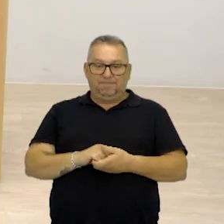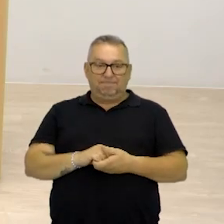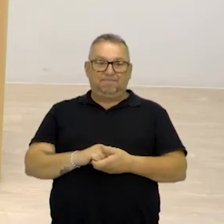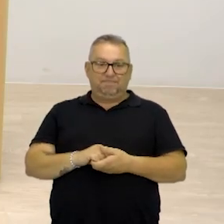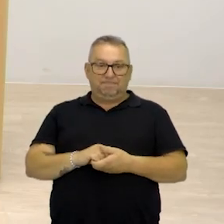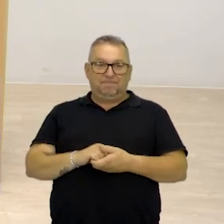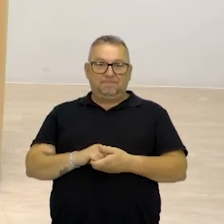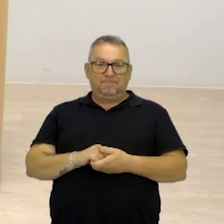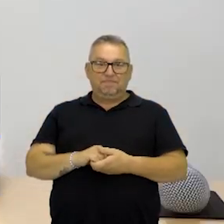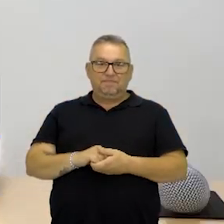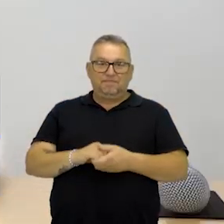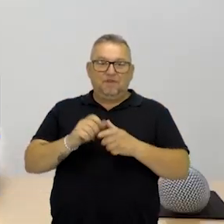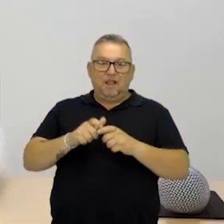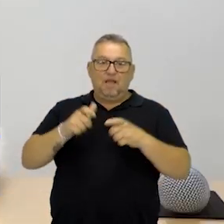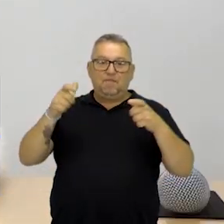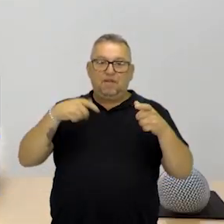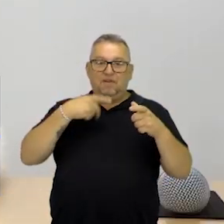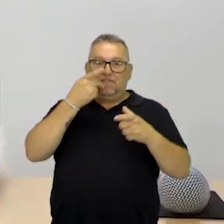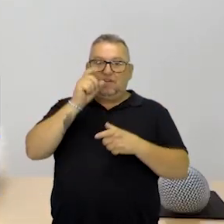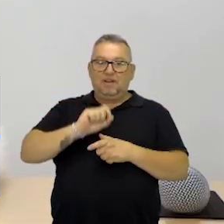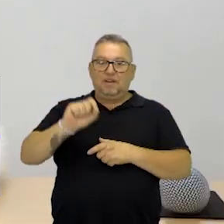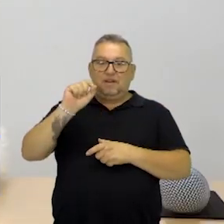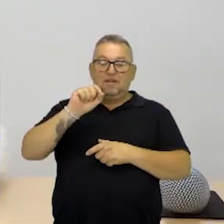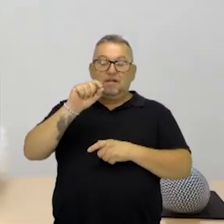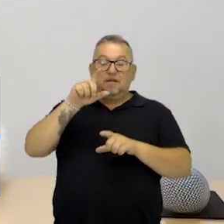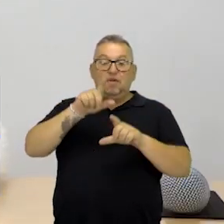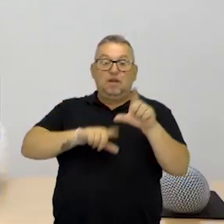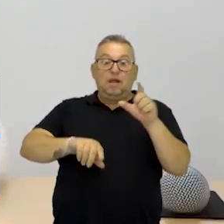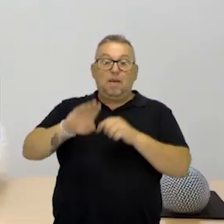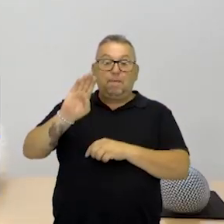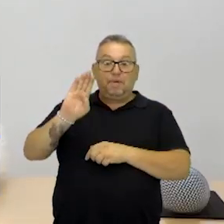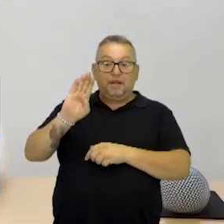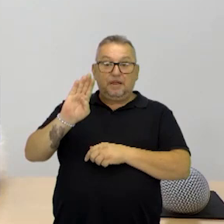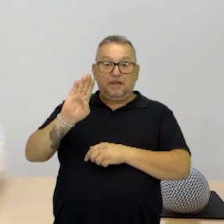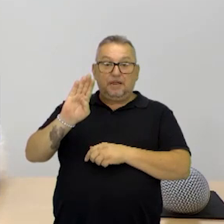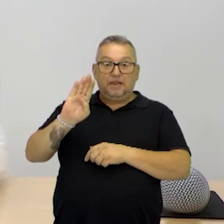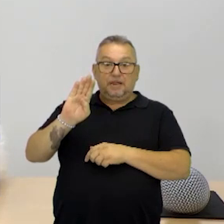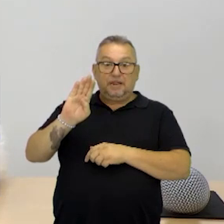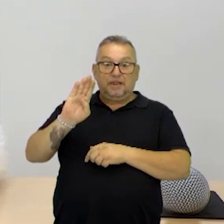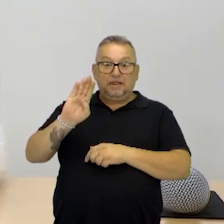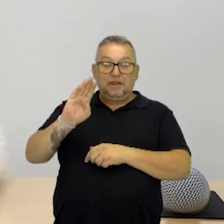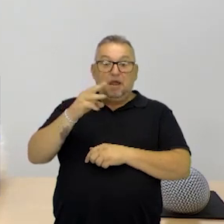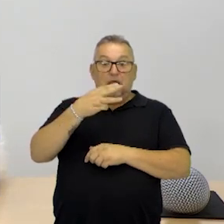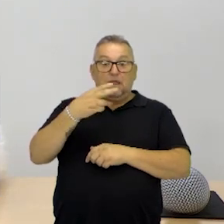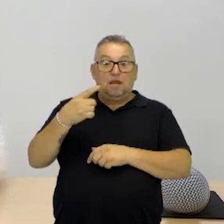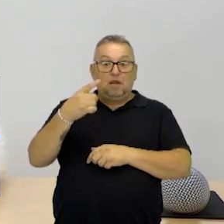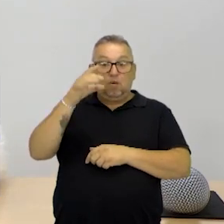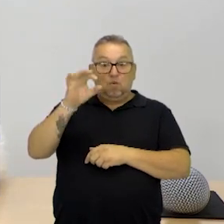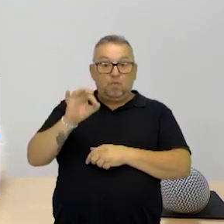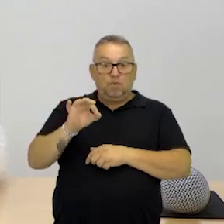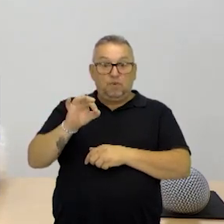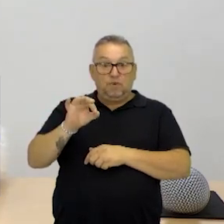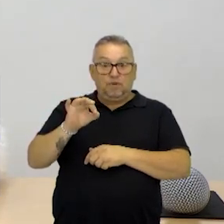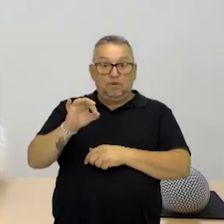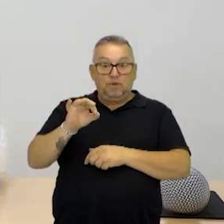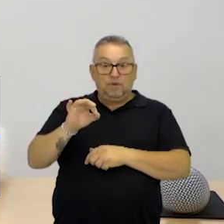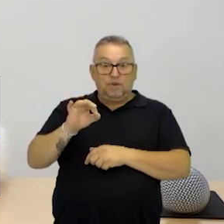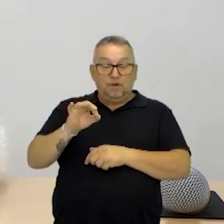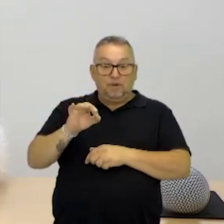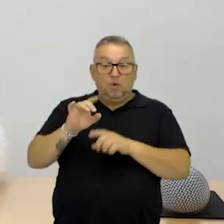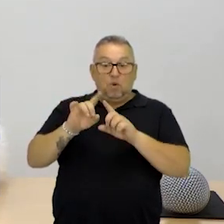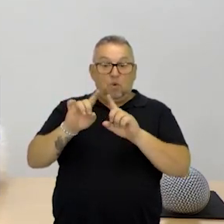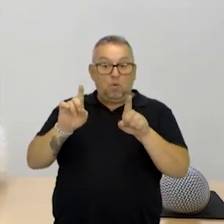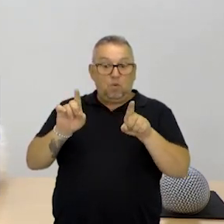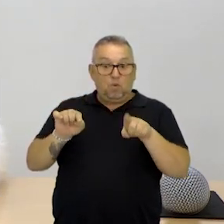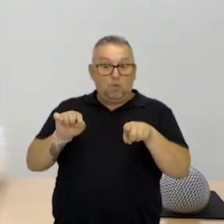Ô, louco. Aqui, ó. A maioria tá dizendo letra B, quadriláteros. Tem gente, ó, 31% das pessoas disseram